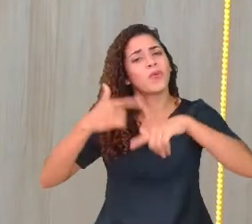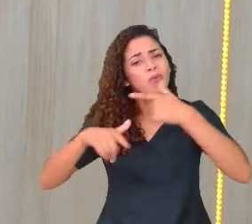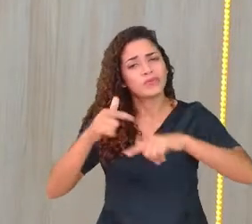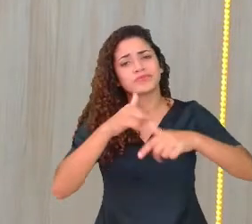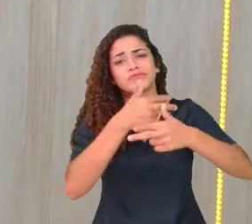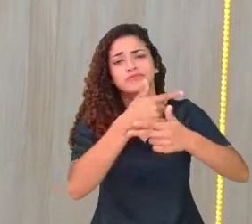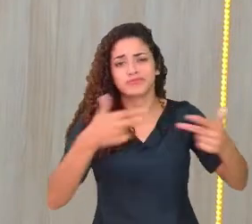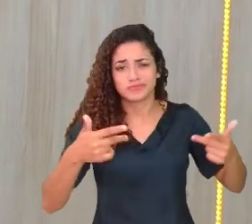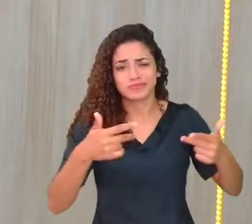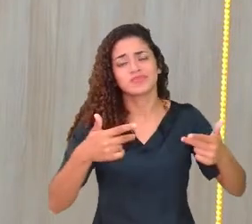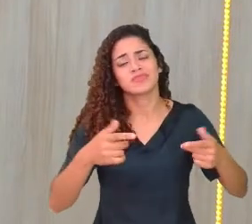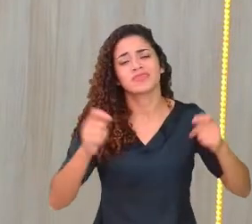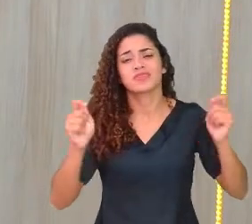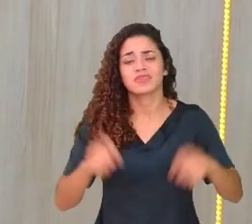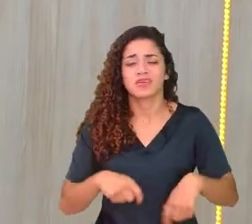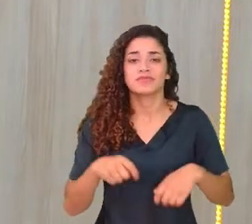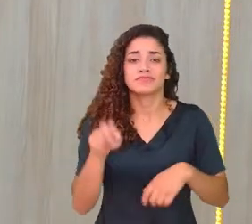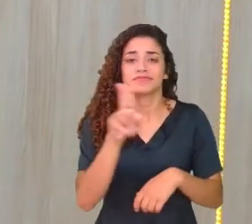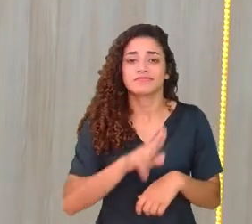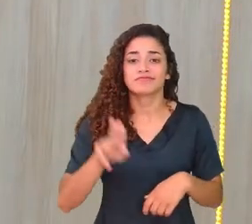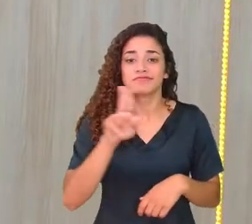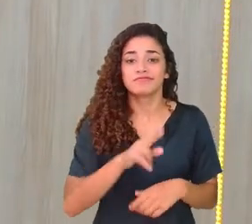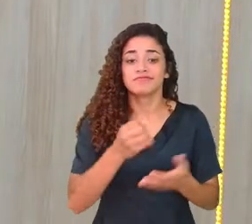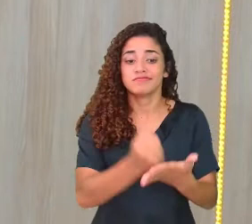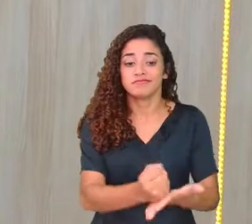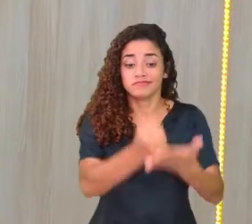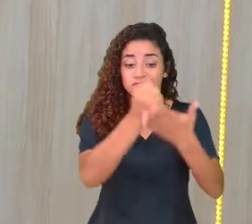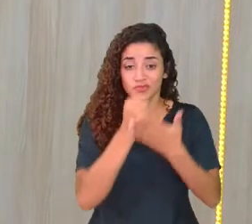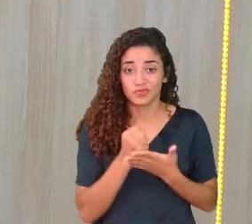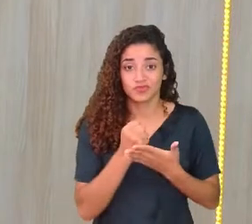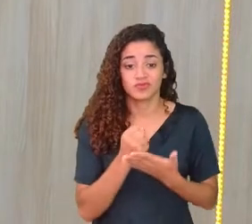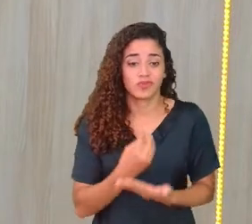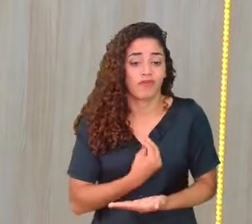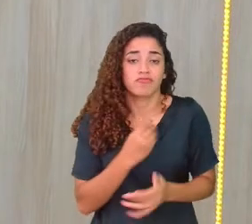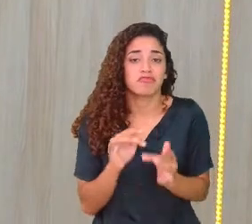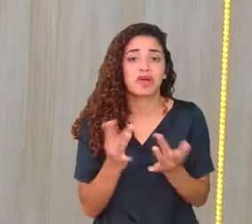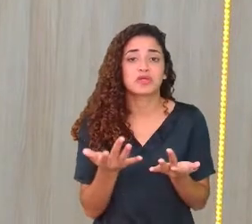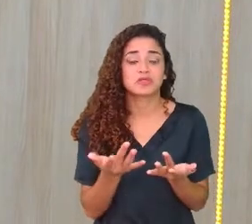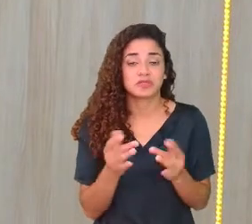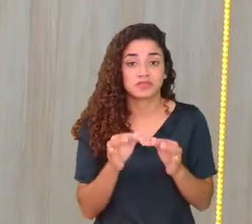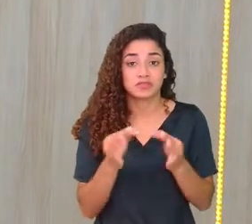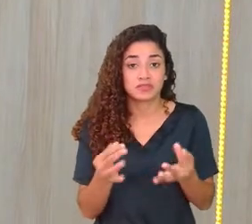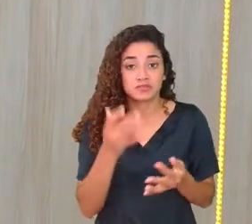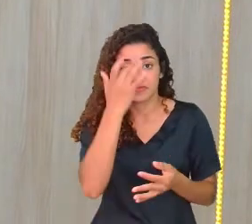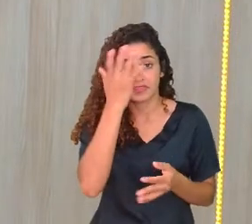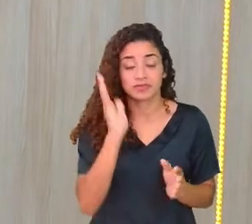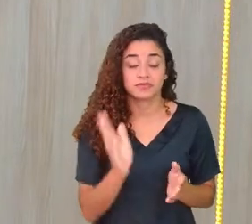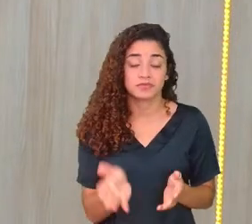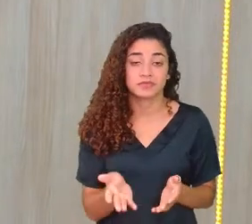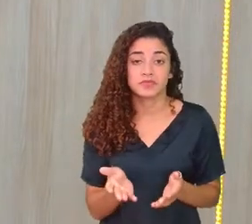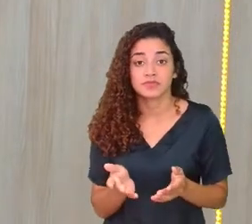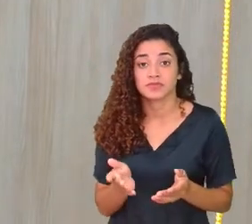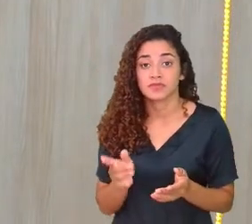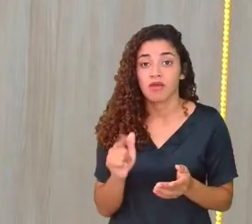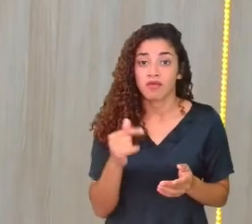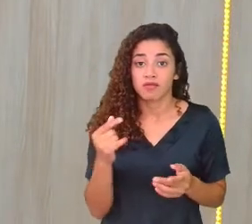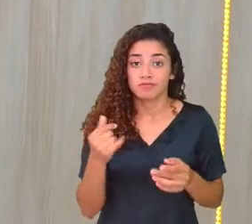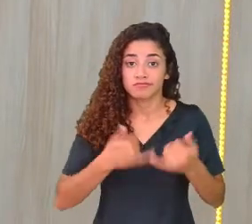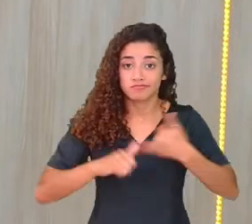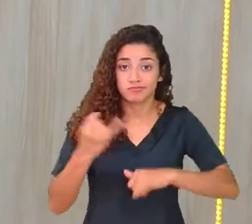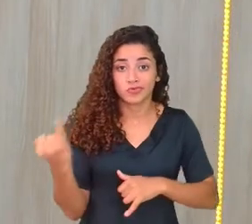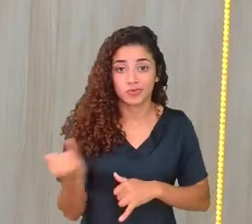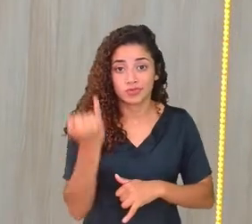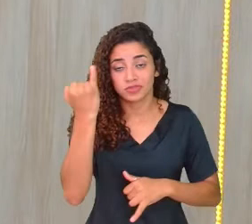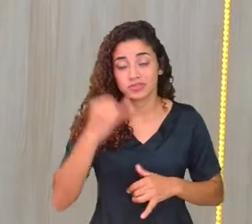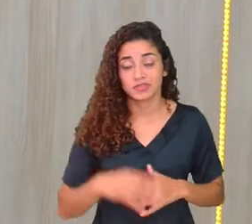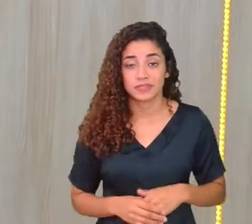nossa vida e nós sabemos que ele é muito importante para a nossa vida diária. Mas aqui, a